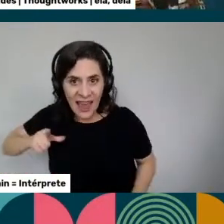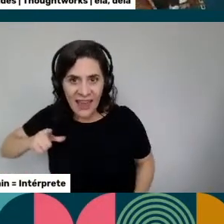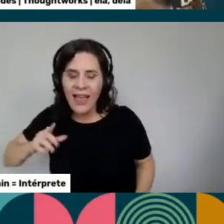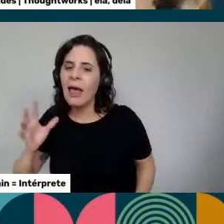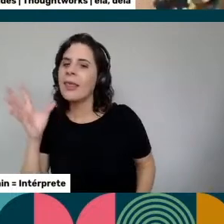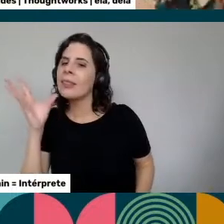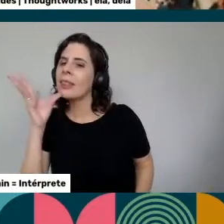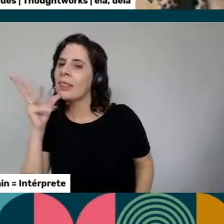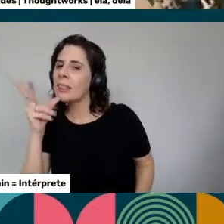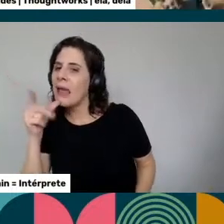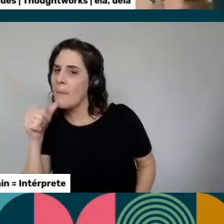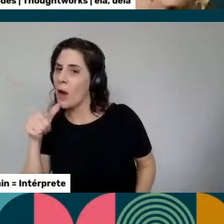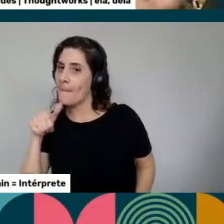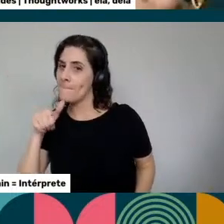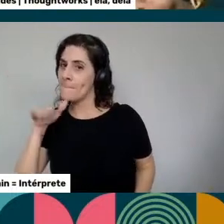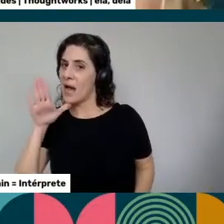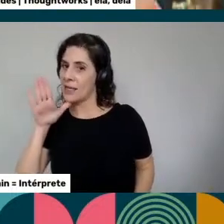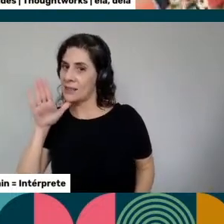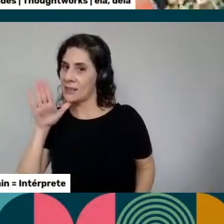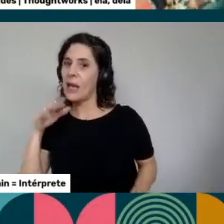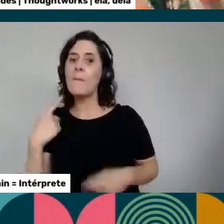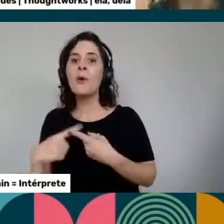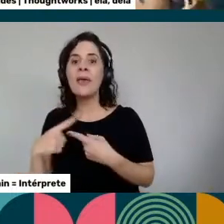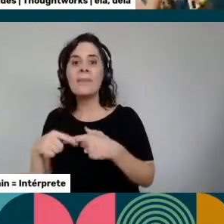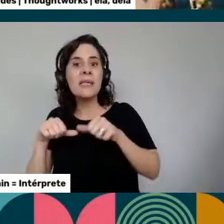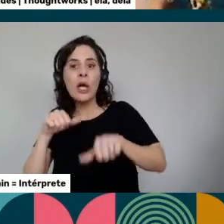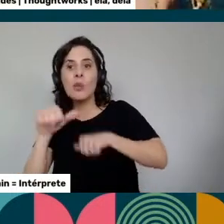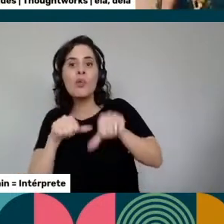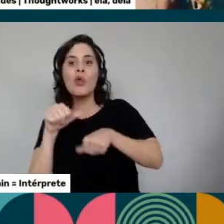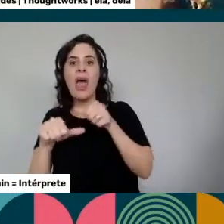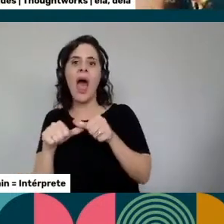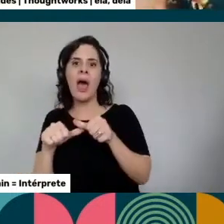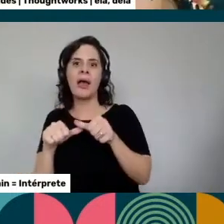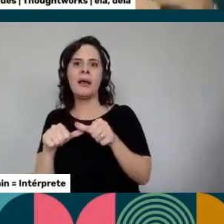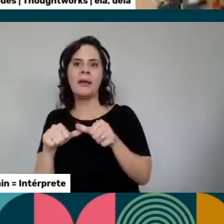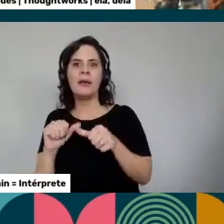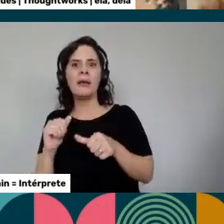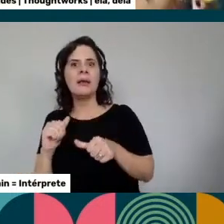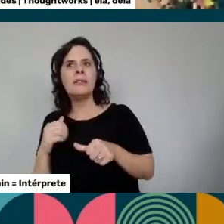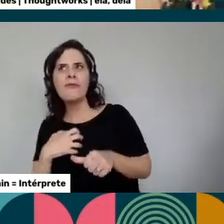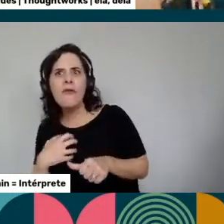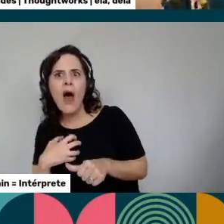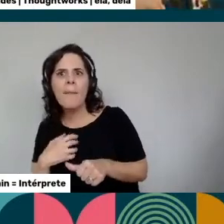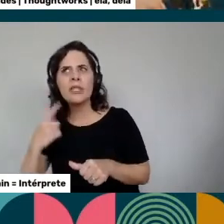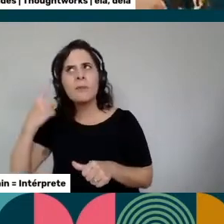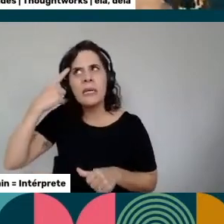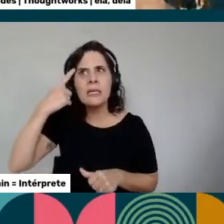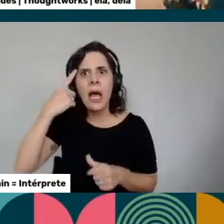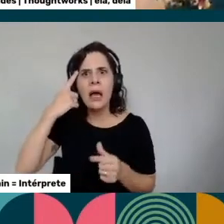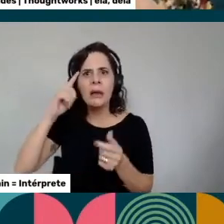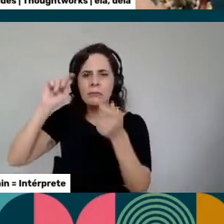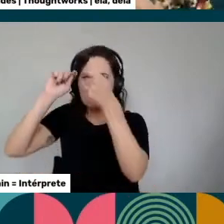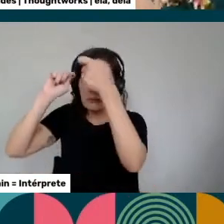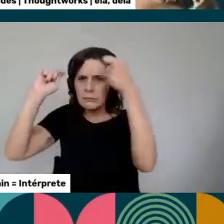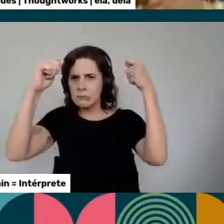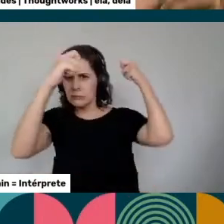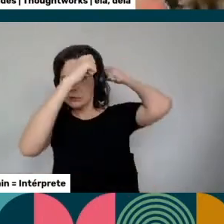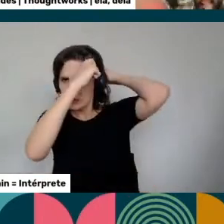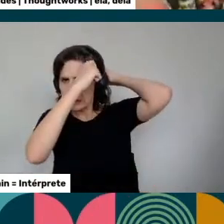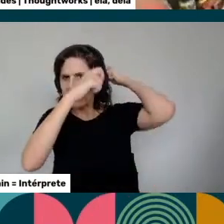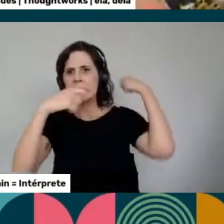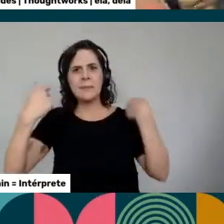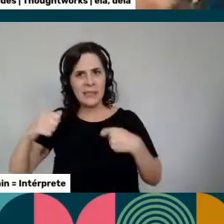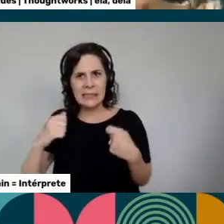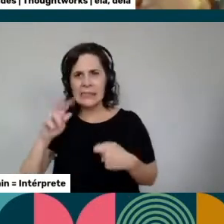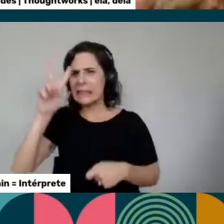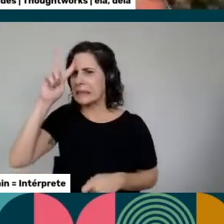performar, porque tem que trocar o código, porque, sim, tem que repensar a forma que a gente conversa, tem que repensar o jeito